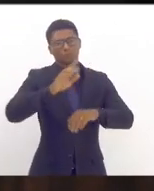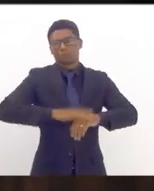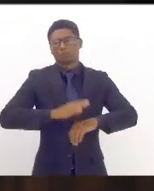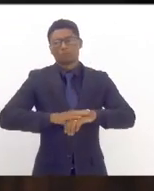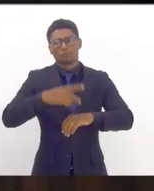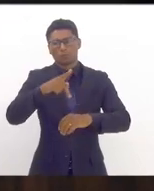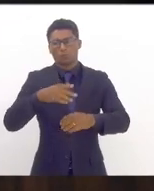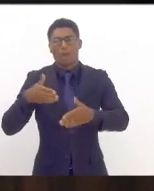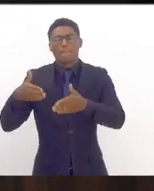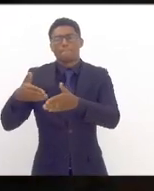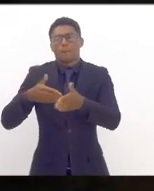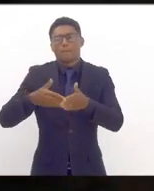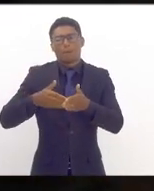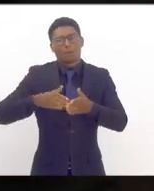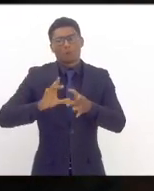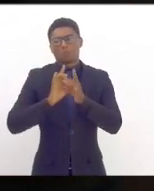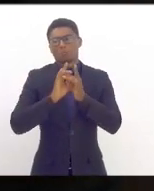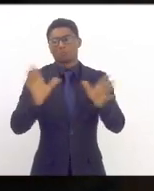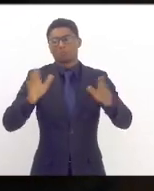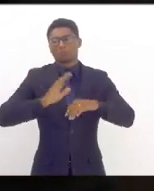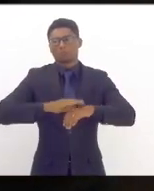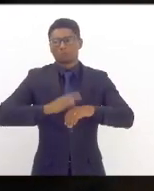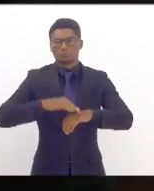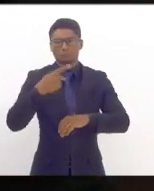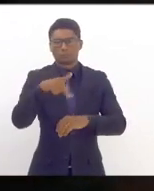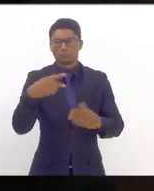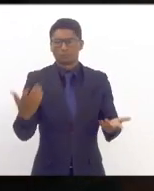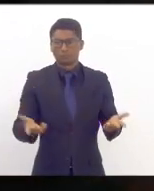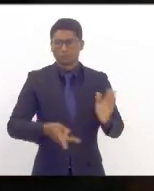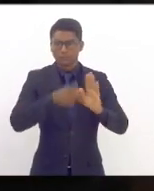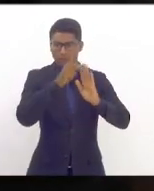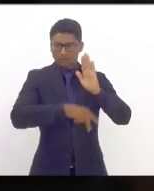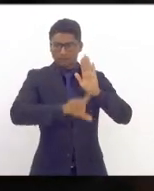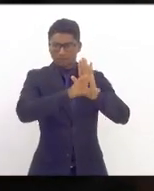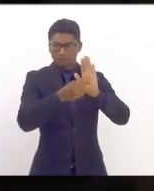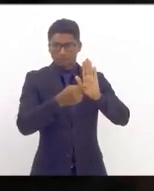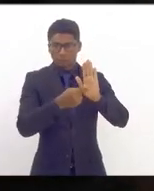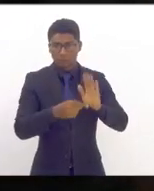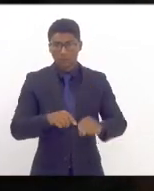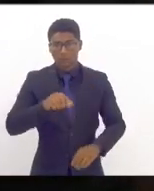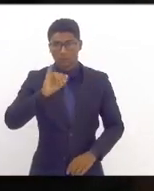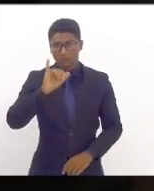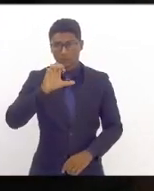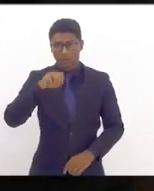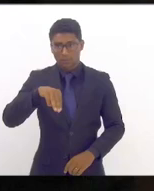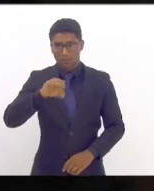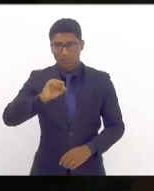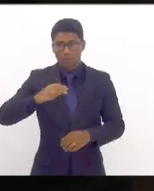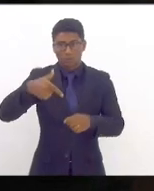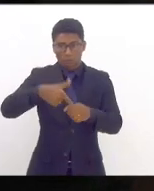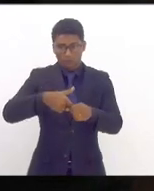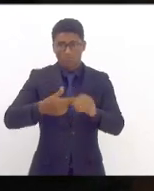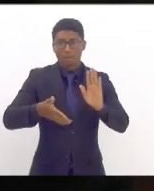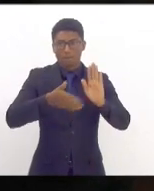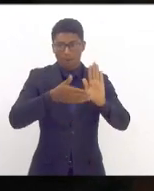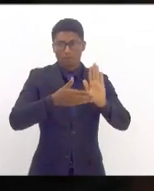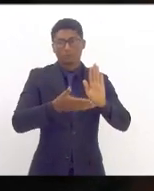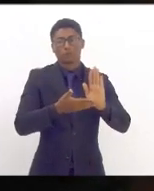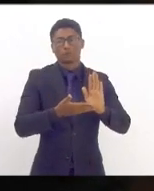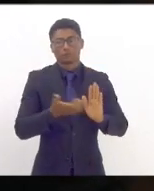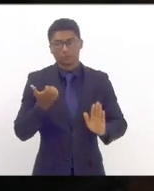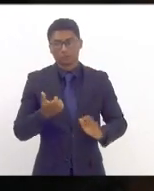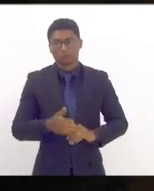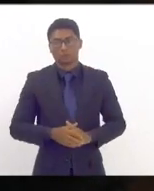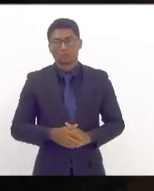senhor presidente vossa excelência terapia do ICMS do combustível está saindo de agora